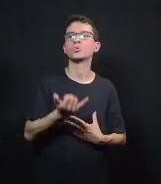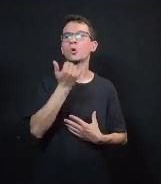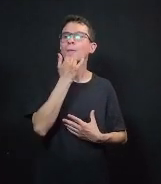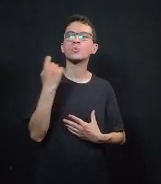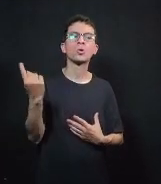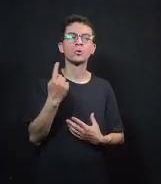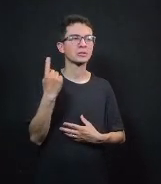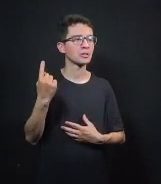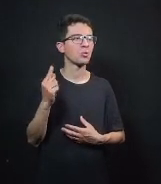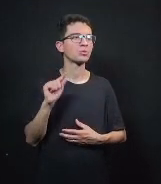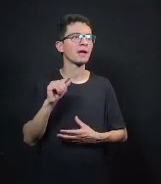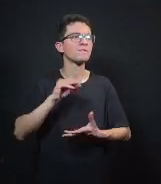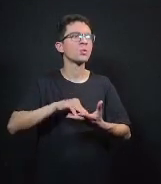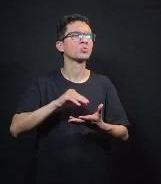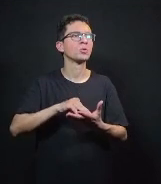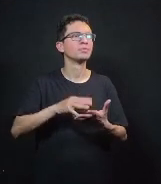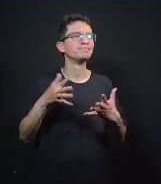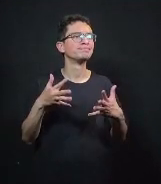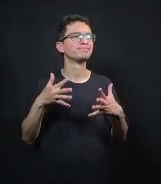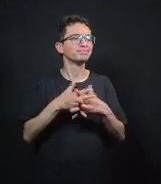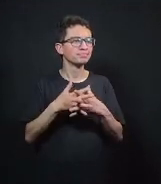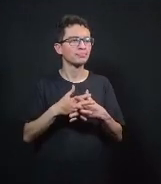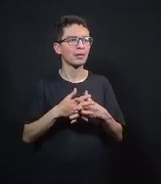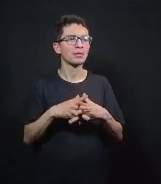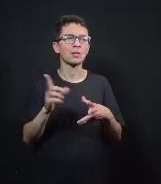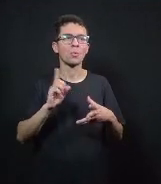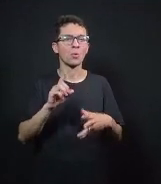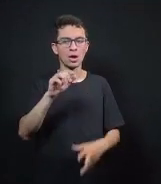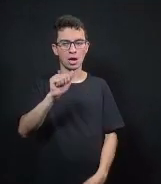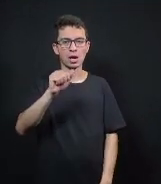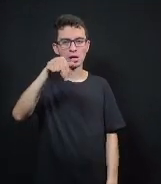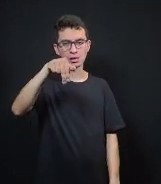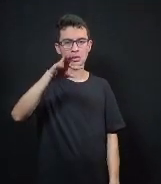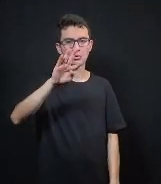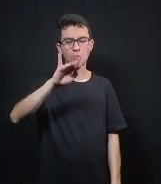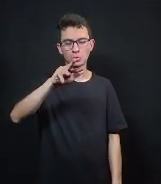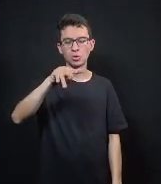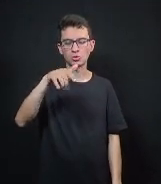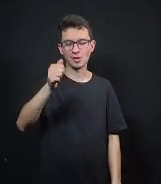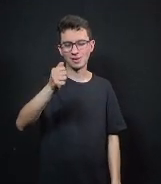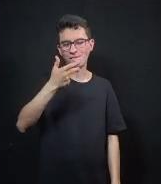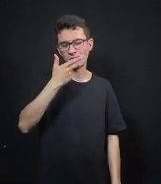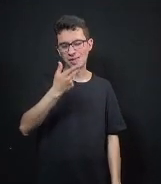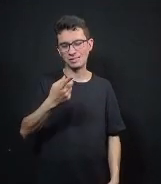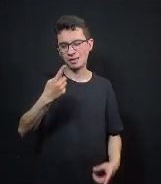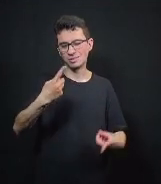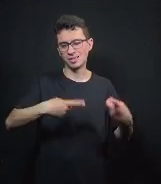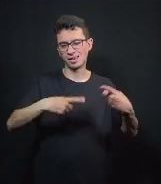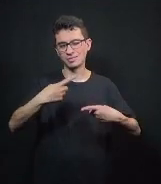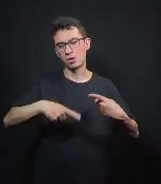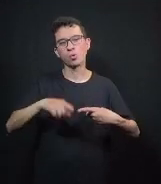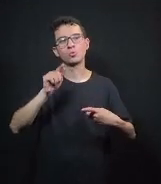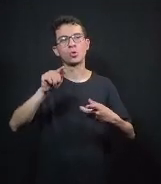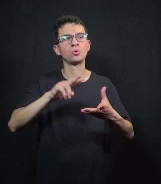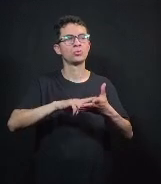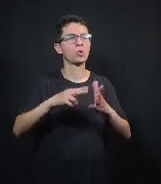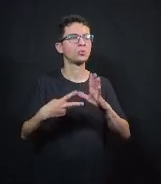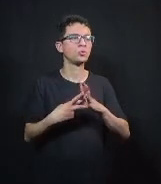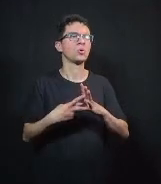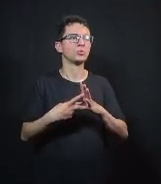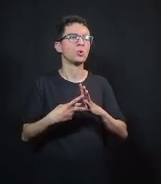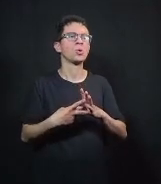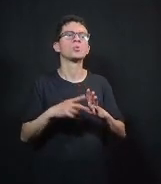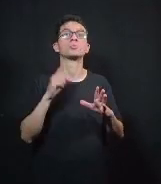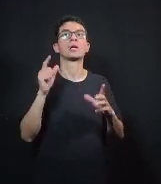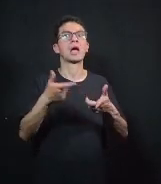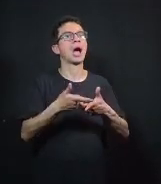aqui. Na antropologia, os conceitos, quando você fala de politização, participação política, tende a haver numa maneira mais